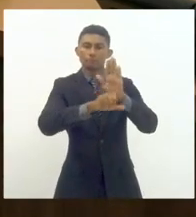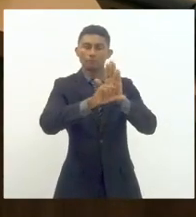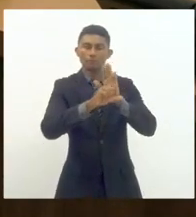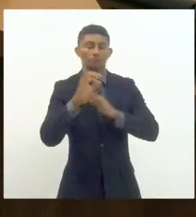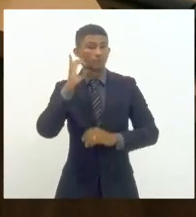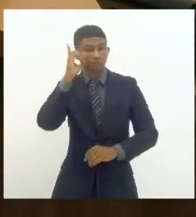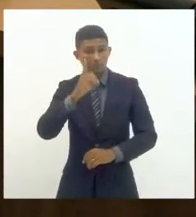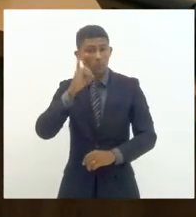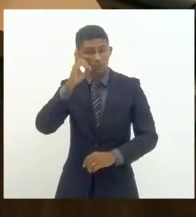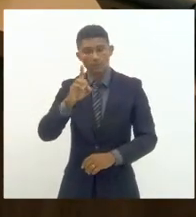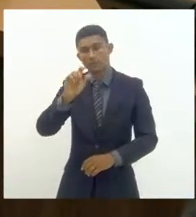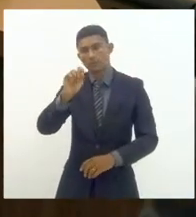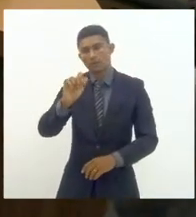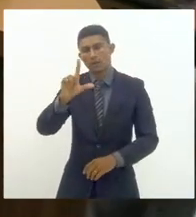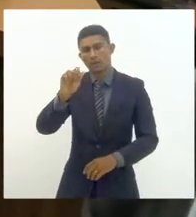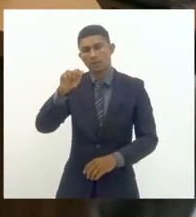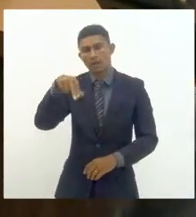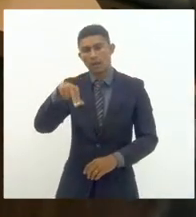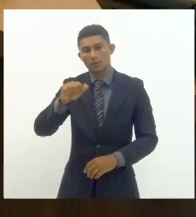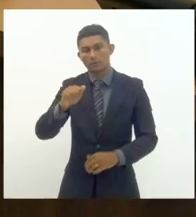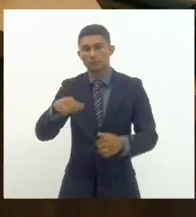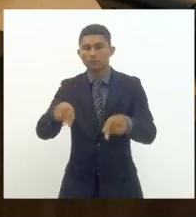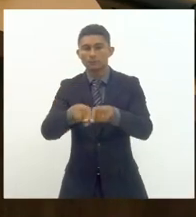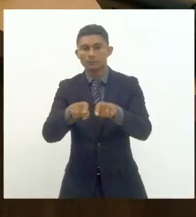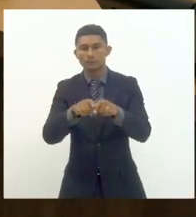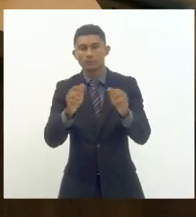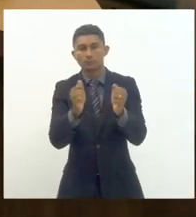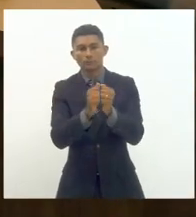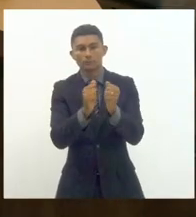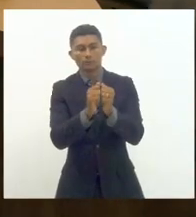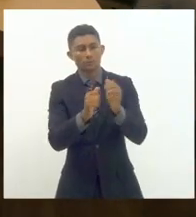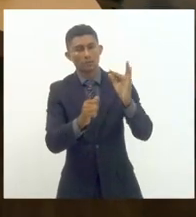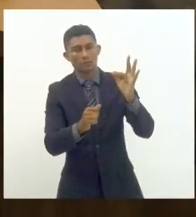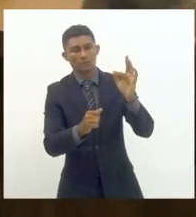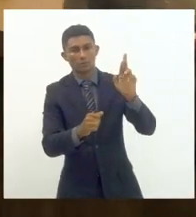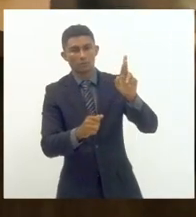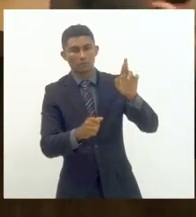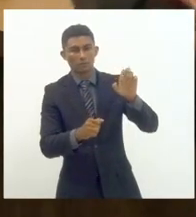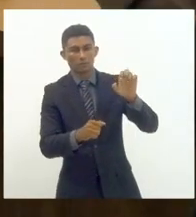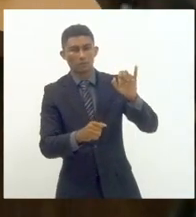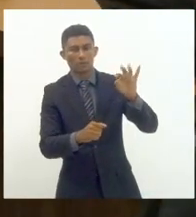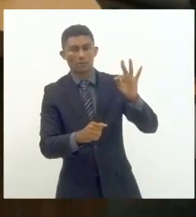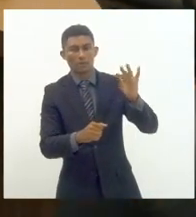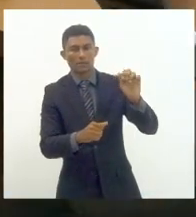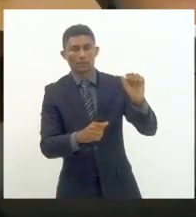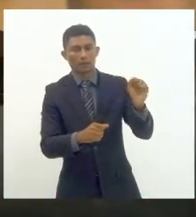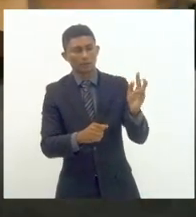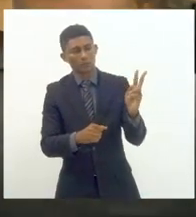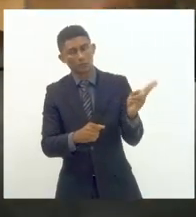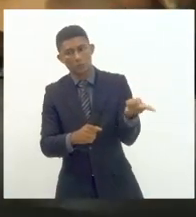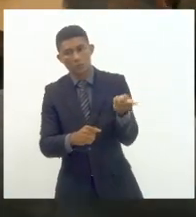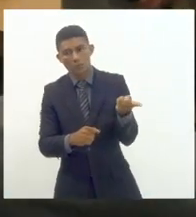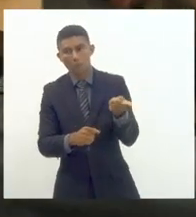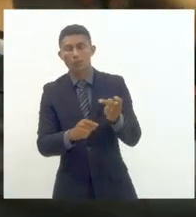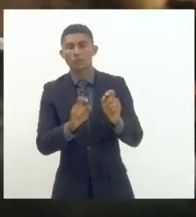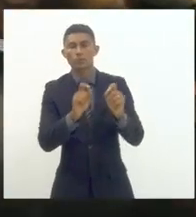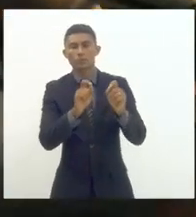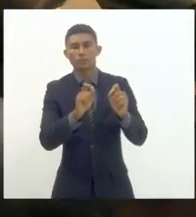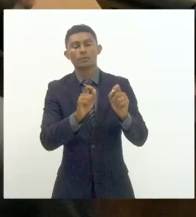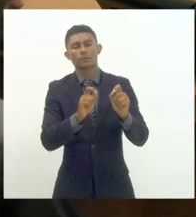Alana com o deputado Freitas, é para você